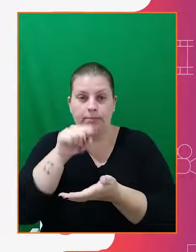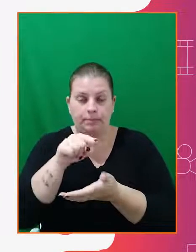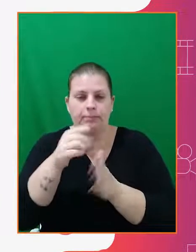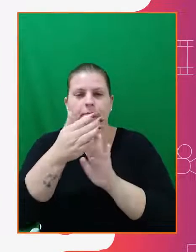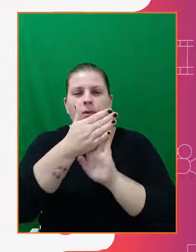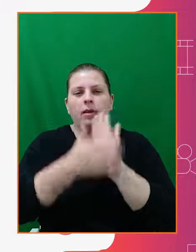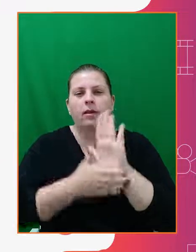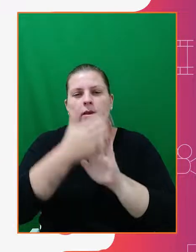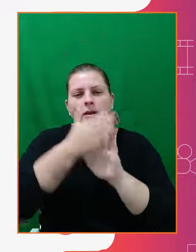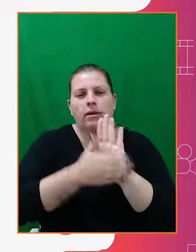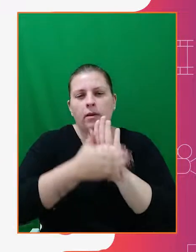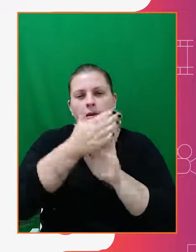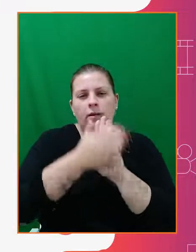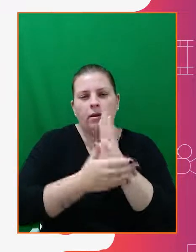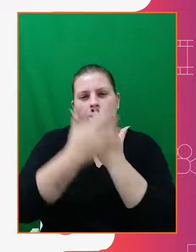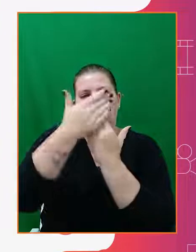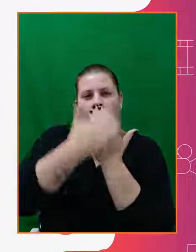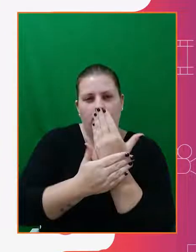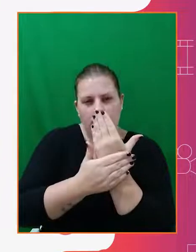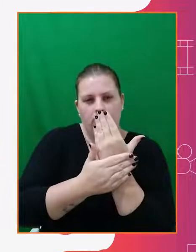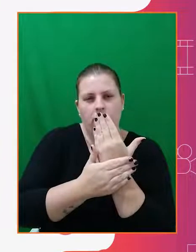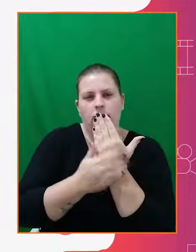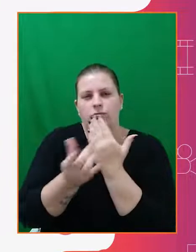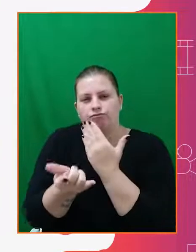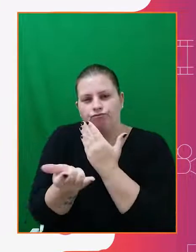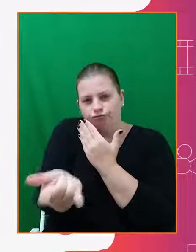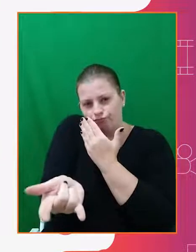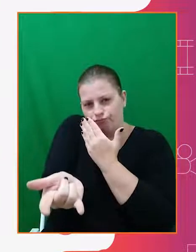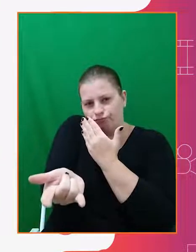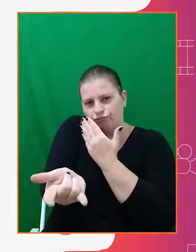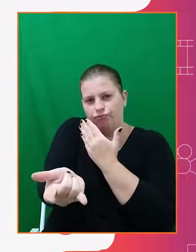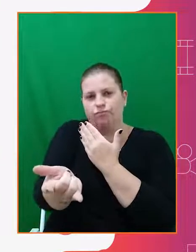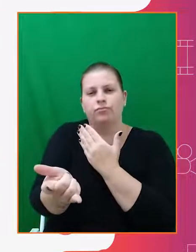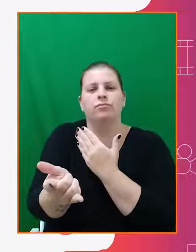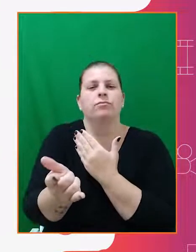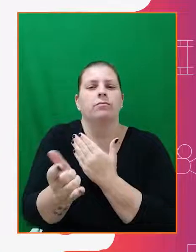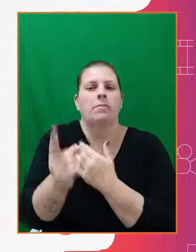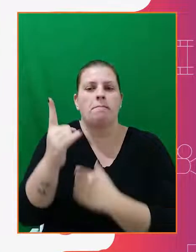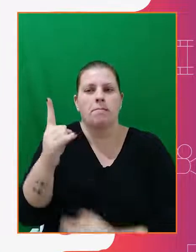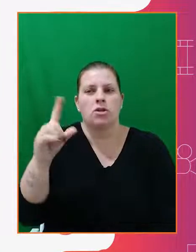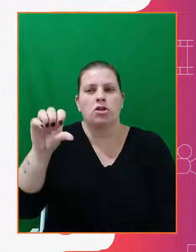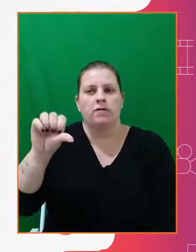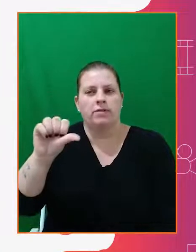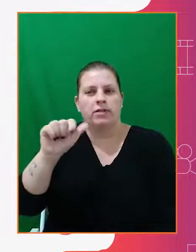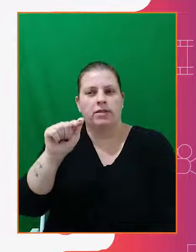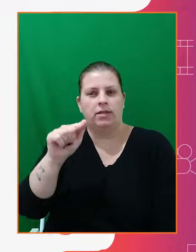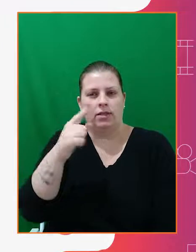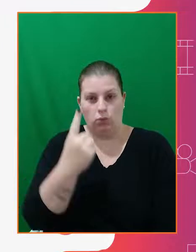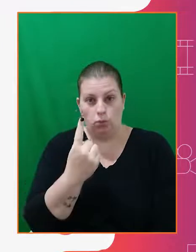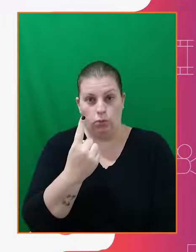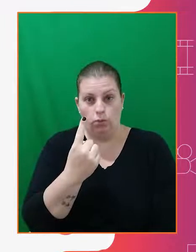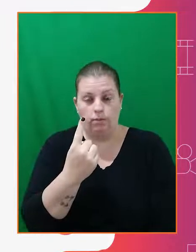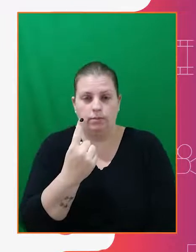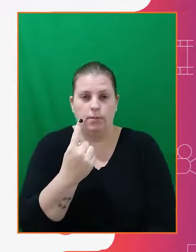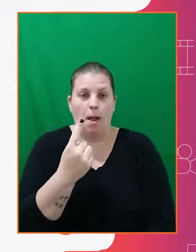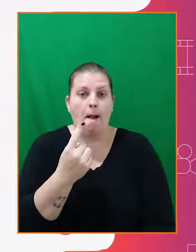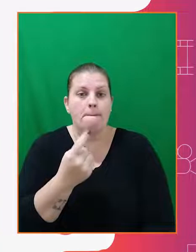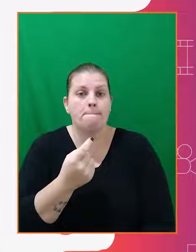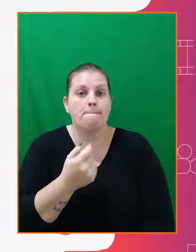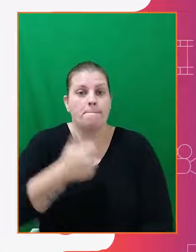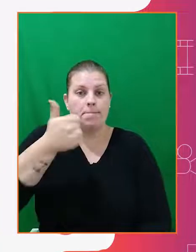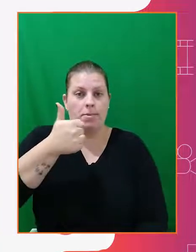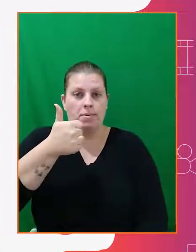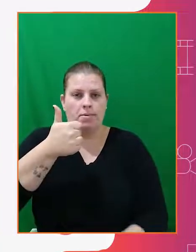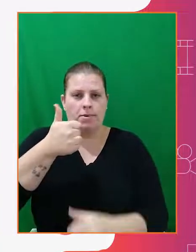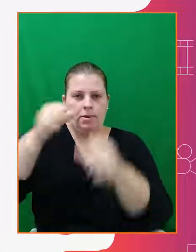quadrinho do Homem-Aranha, publicado em 1971. Repare que na primeira imagem, várias linhas compõem